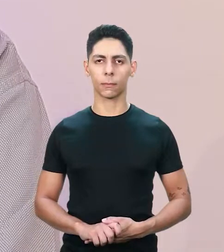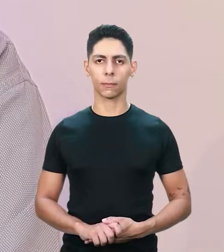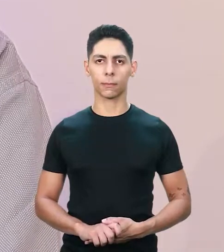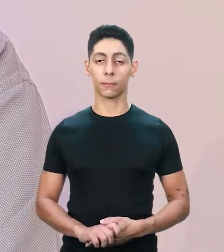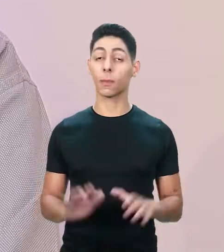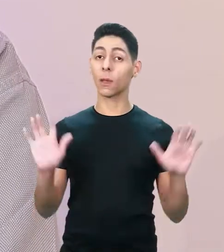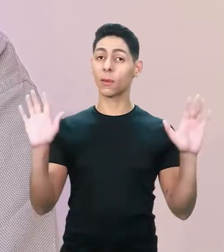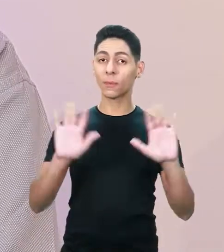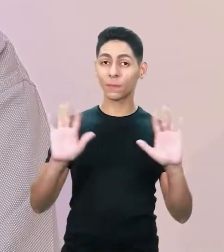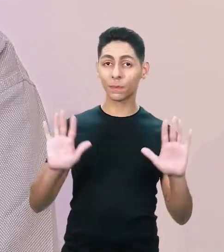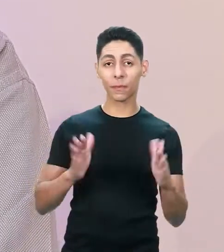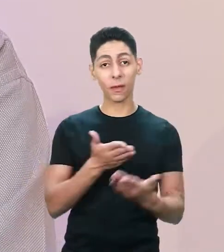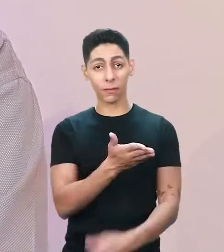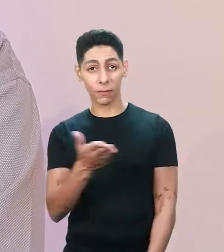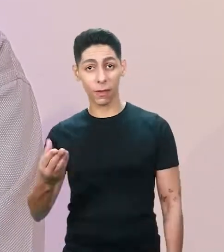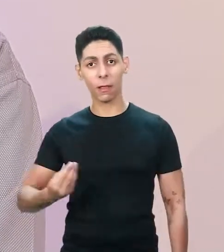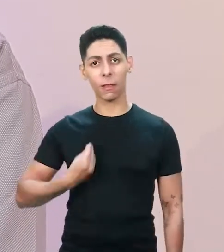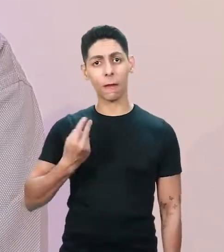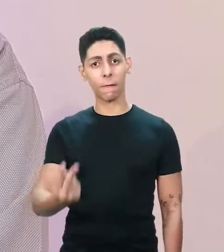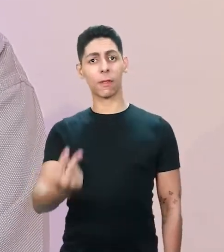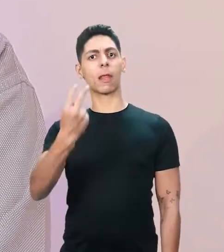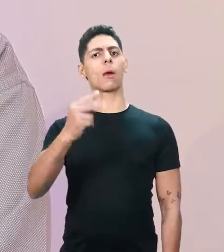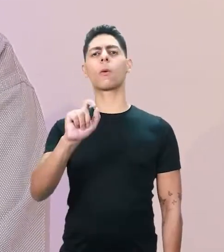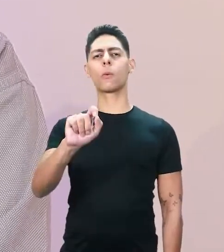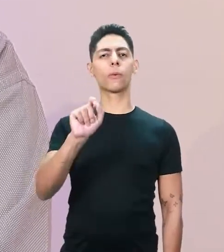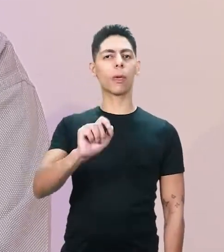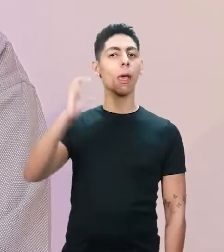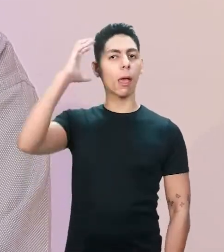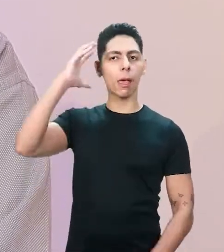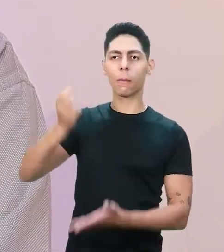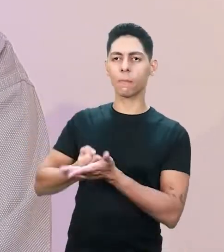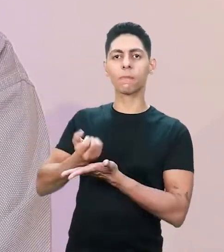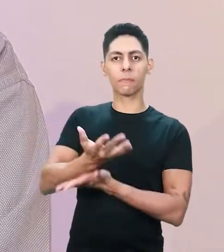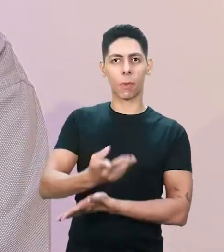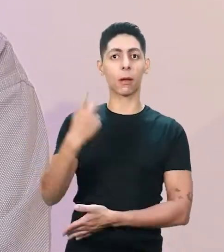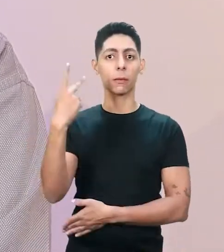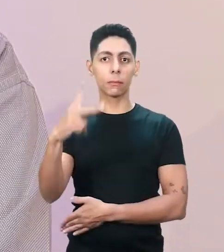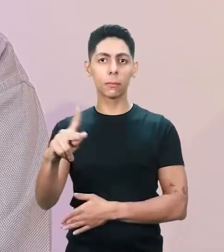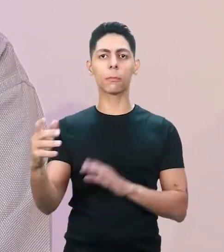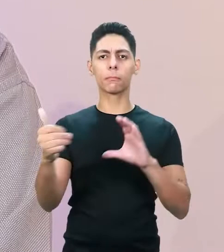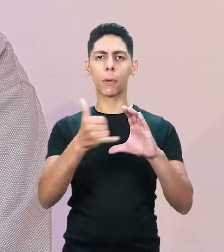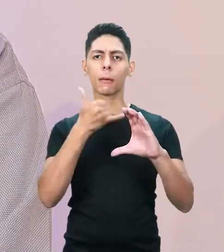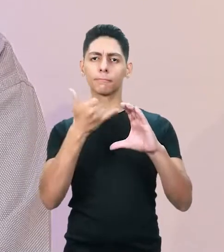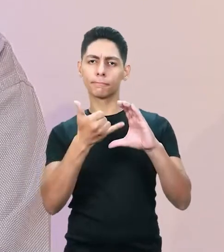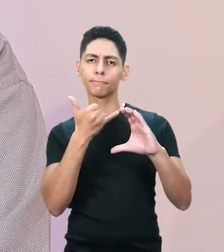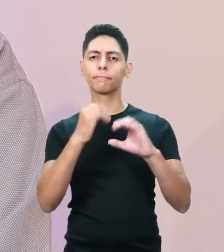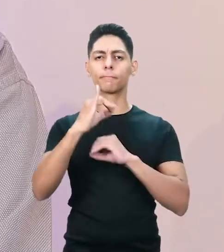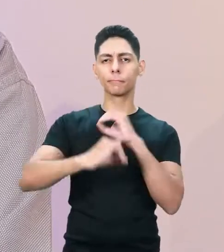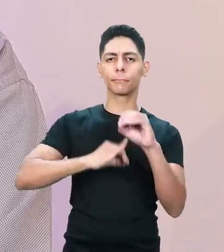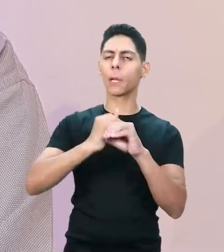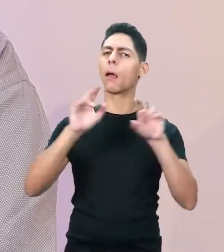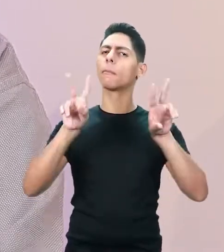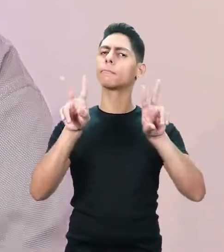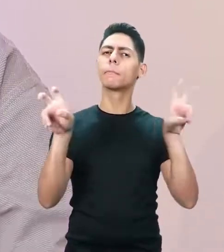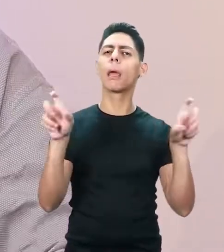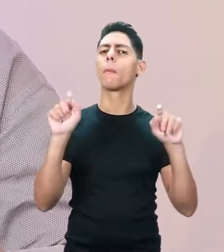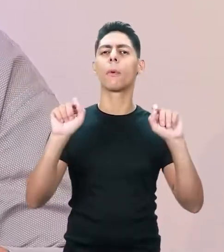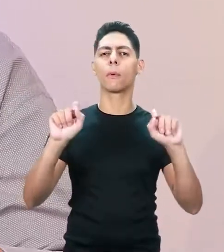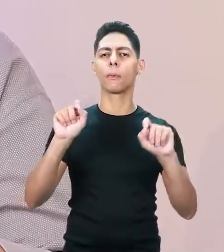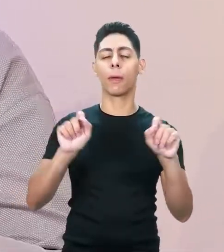Olá, você está no Acessos Podcast, o seu canal da internet que trata